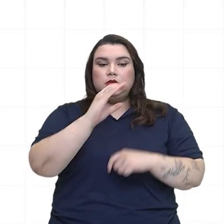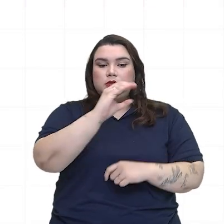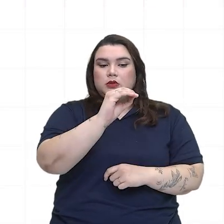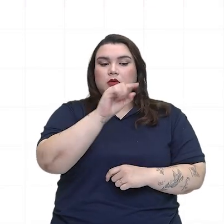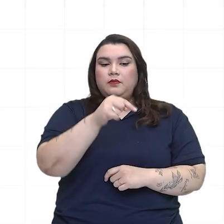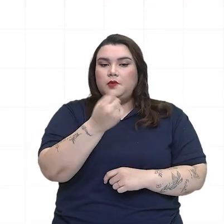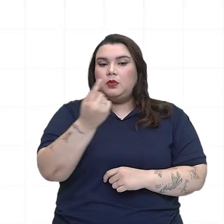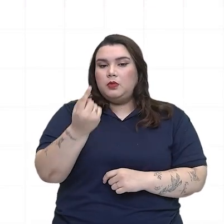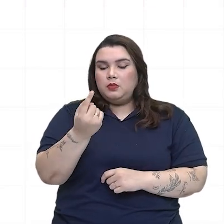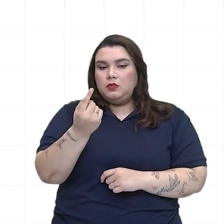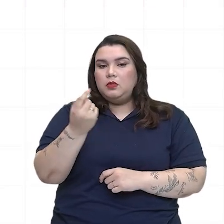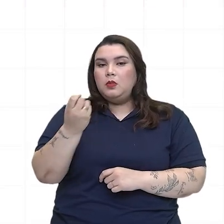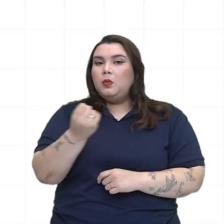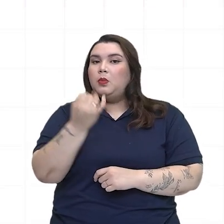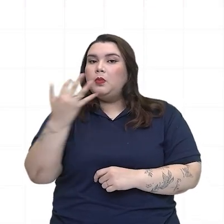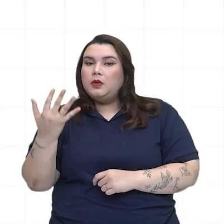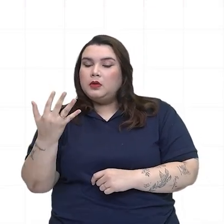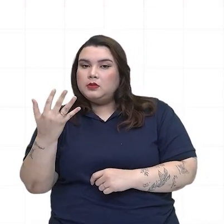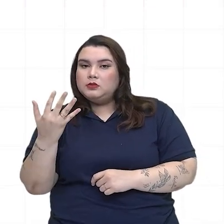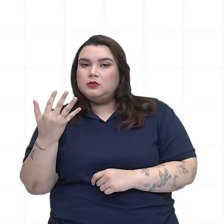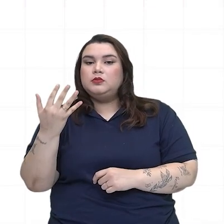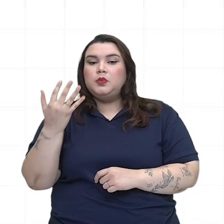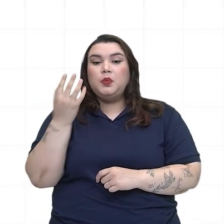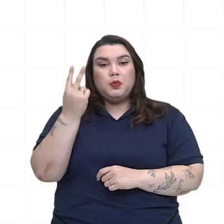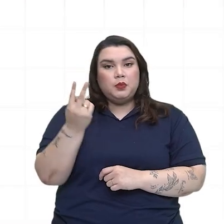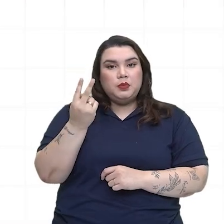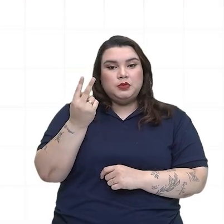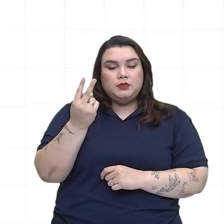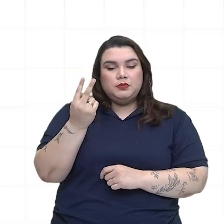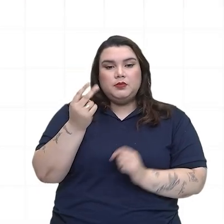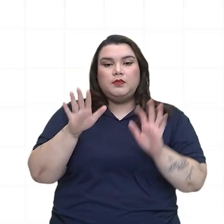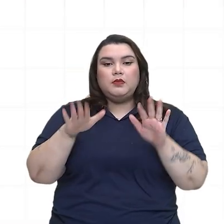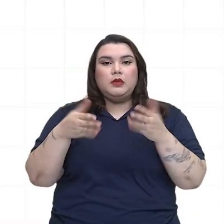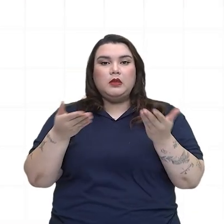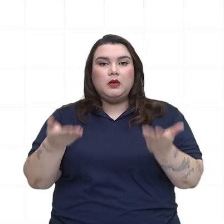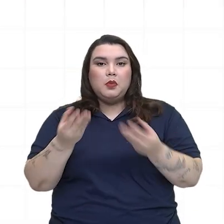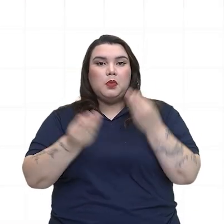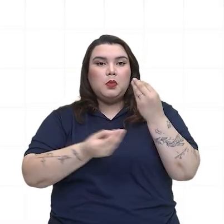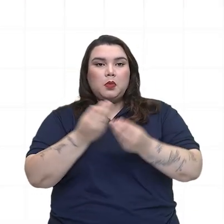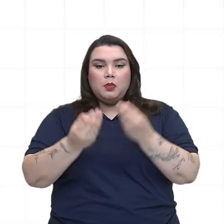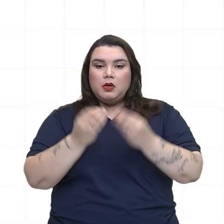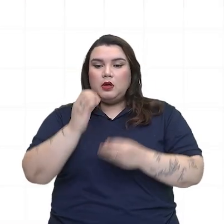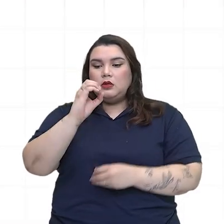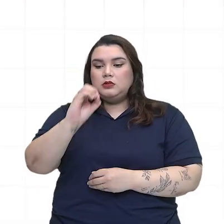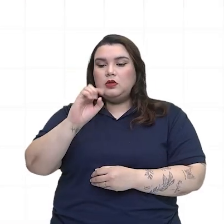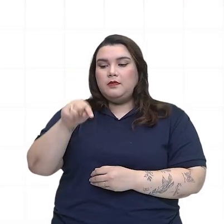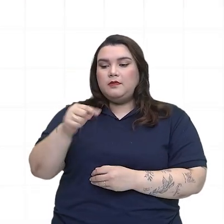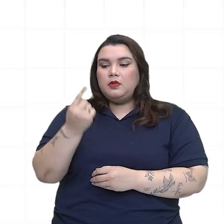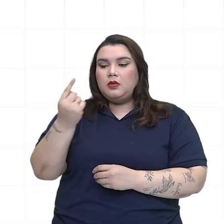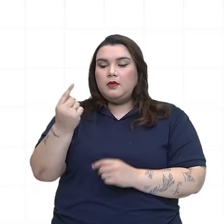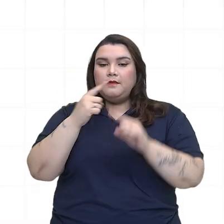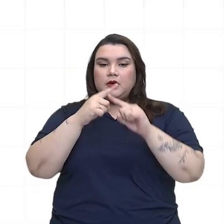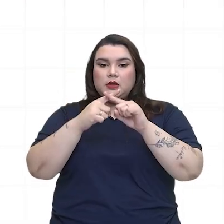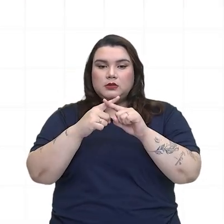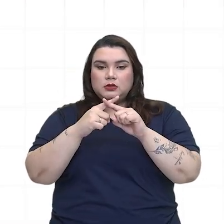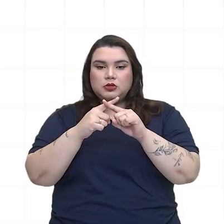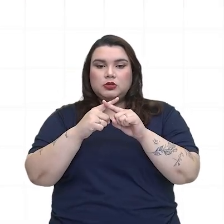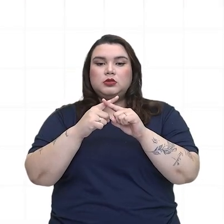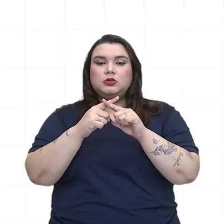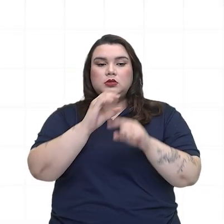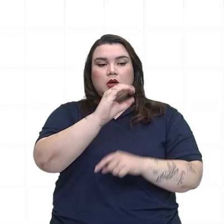0,1. Quantas vezes ele está sendo repetido? 2 vezes. Então, vai ser 0,1